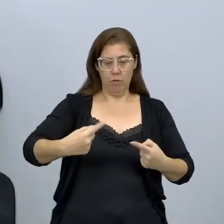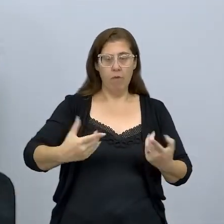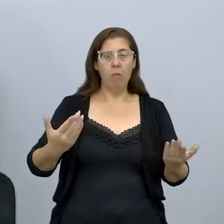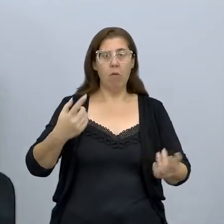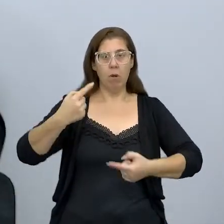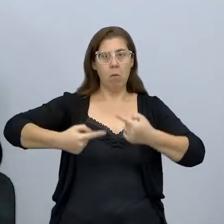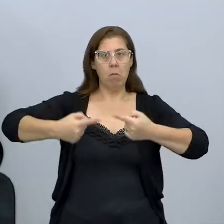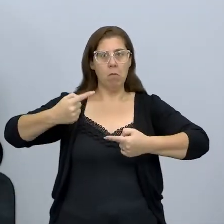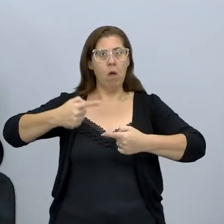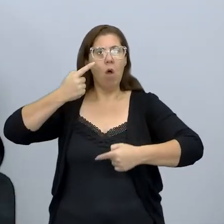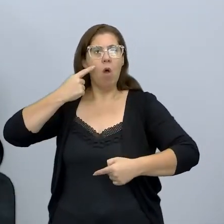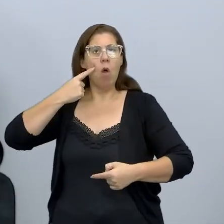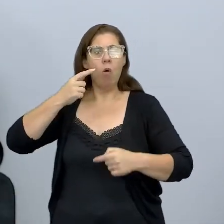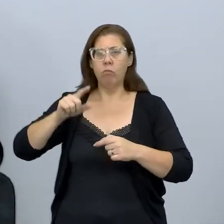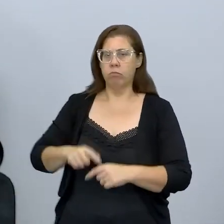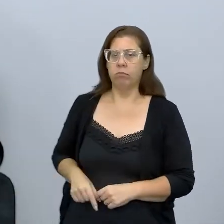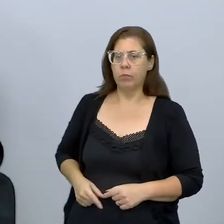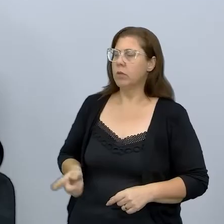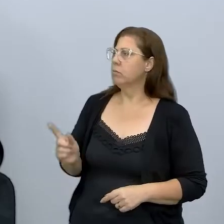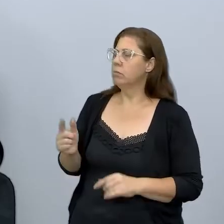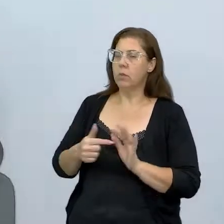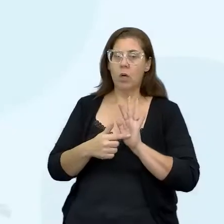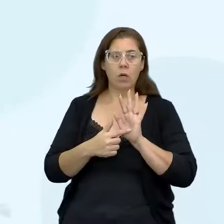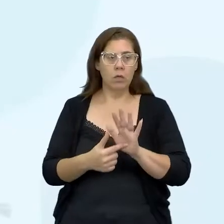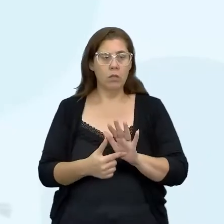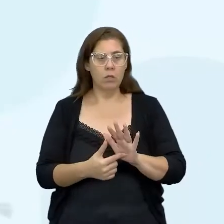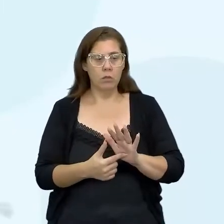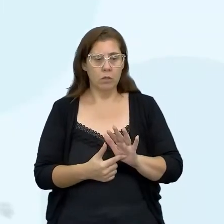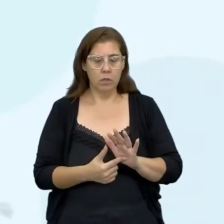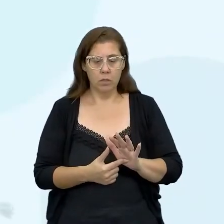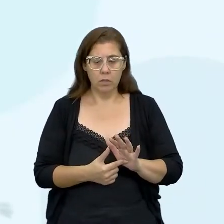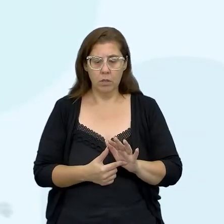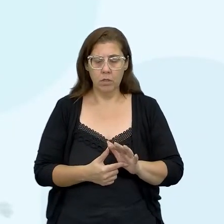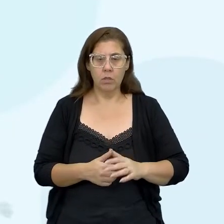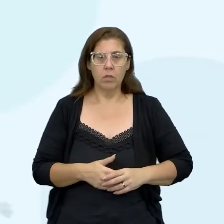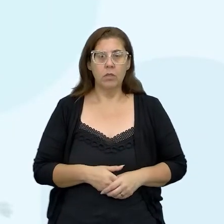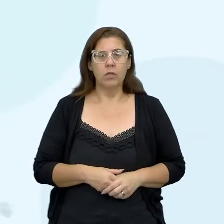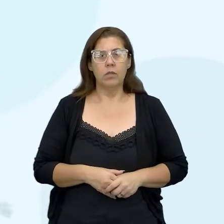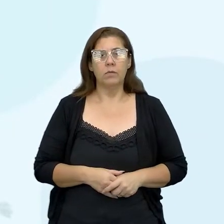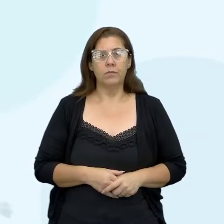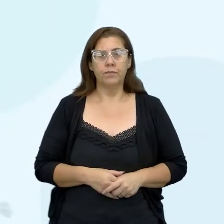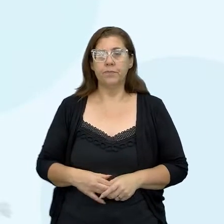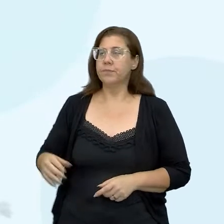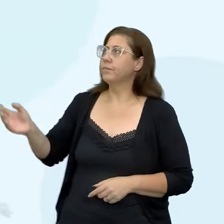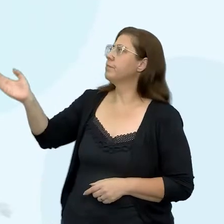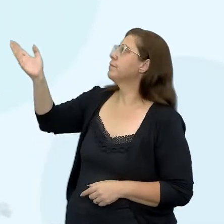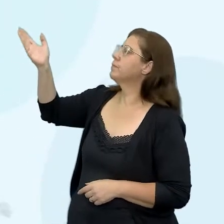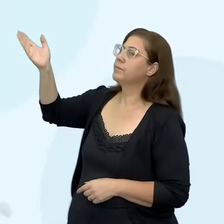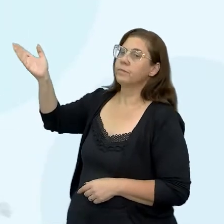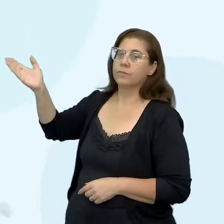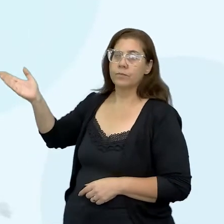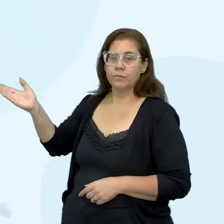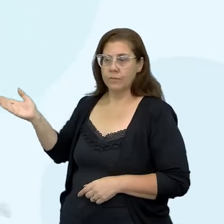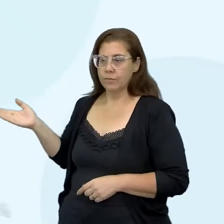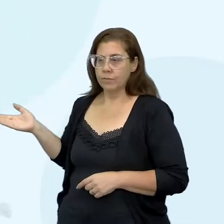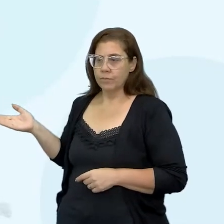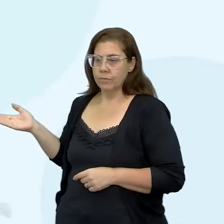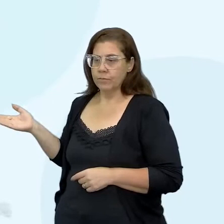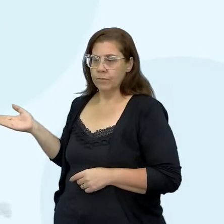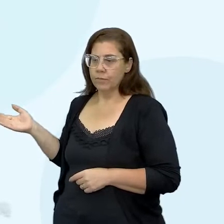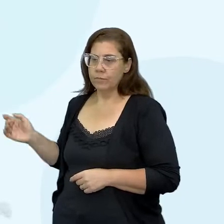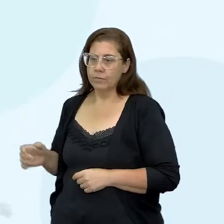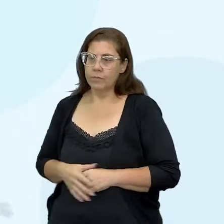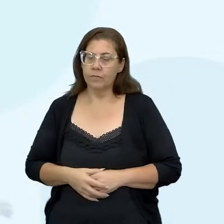isso. Olhei na nossa telinha que nós vamos apresentar aí a nossa discussão, nosso diretor está colocando. Bom, essa é a ideia do